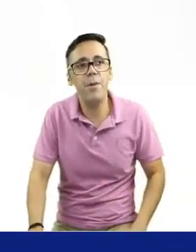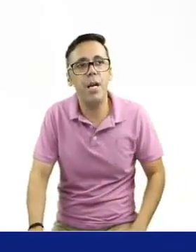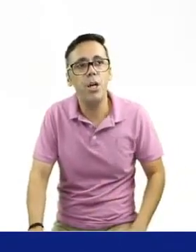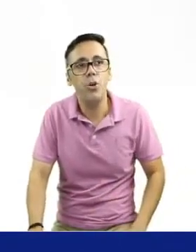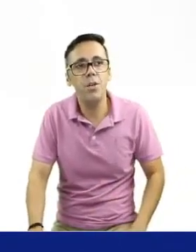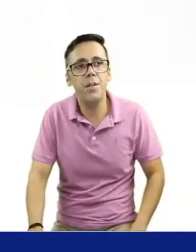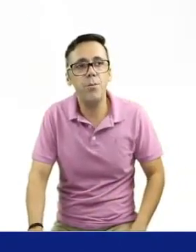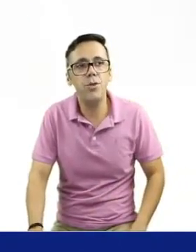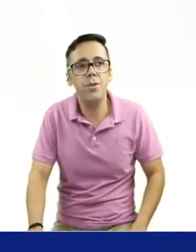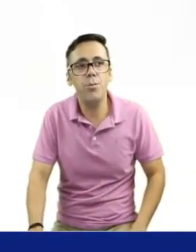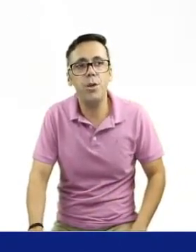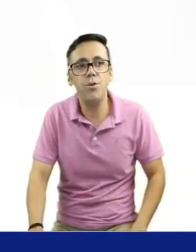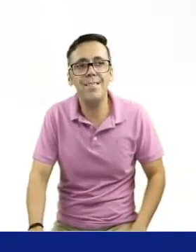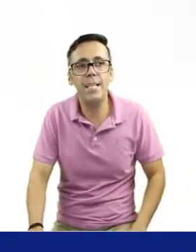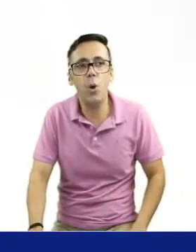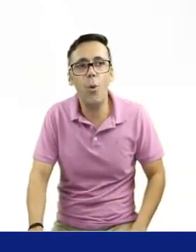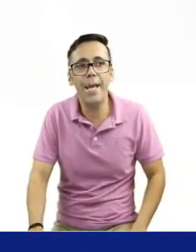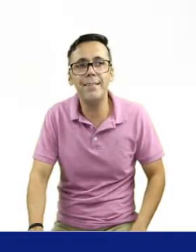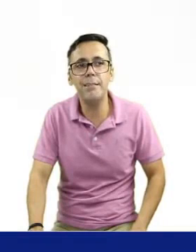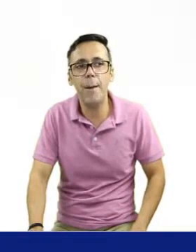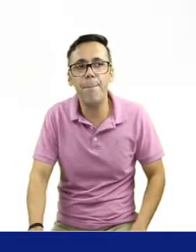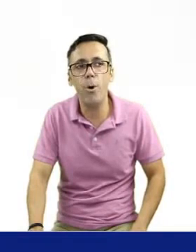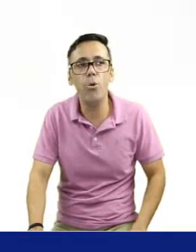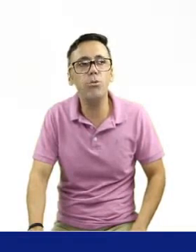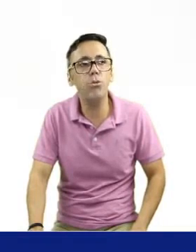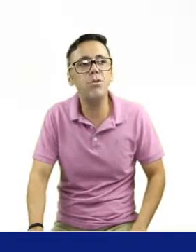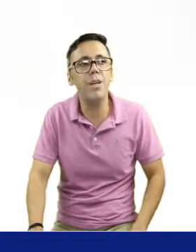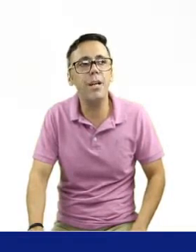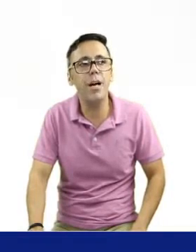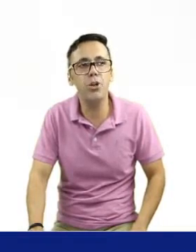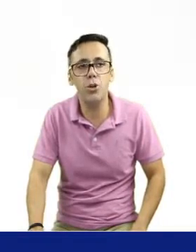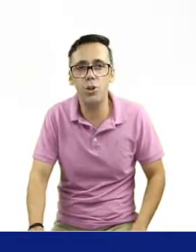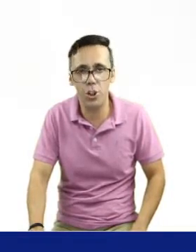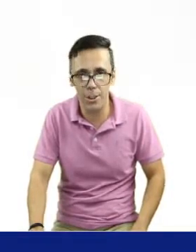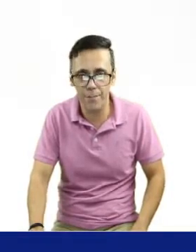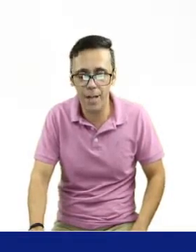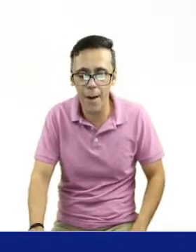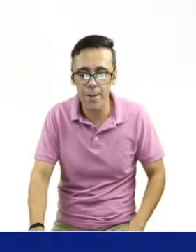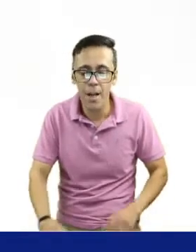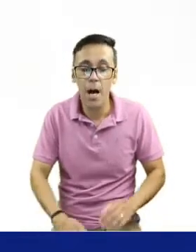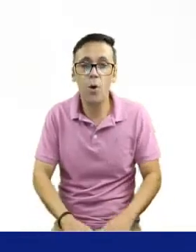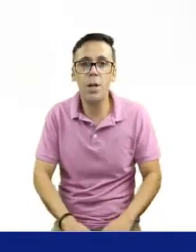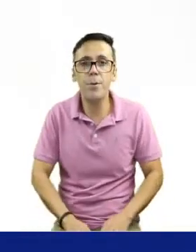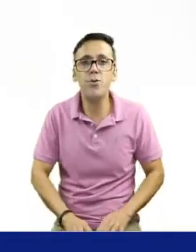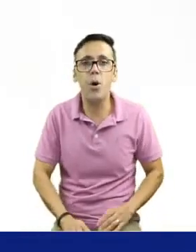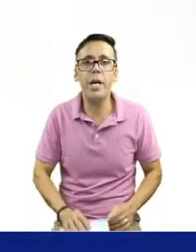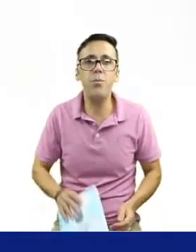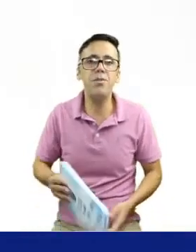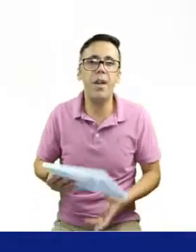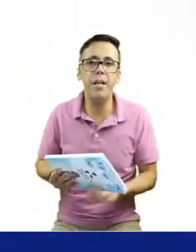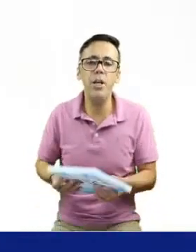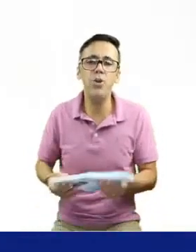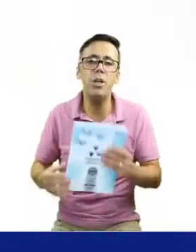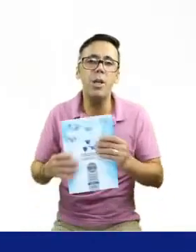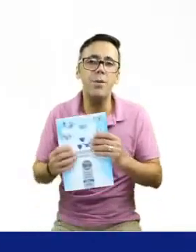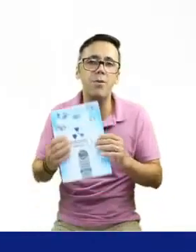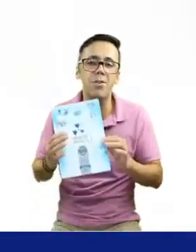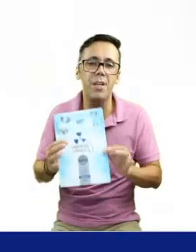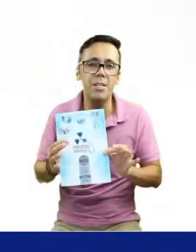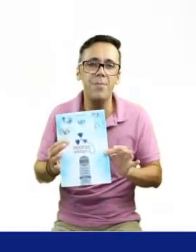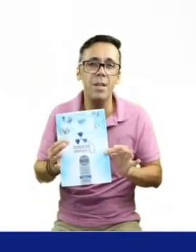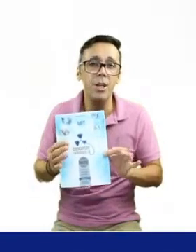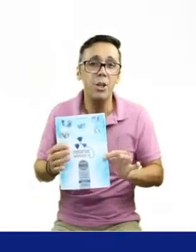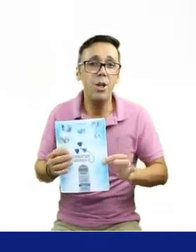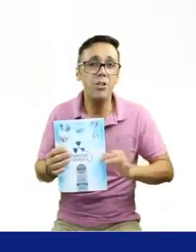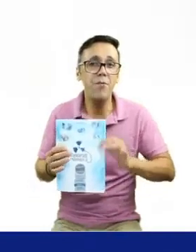mas veja bem nós temos distribuídos 50 pontos em radiologia tá agora pessoal Quero mostrar isso